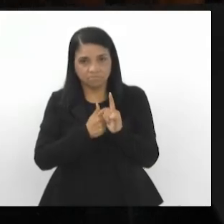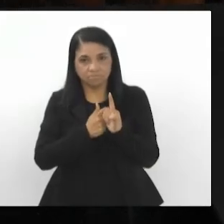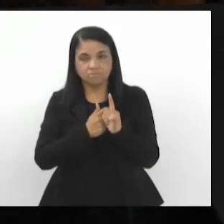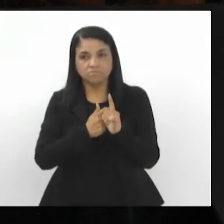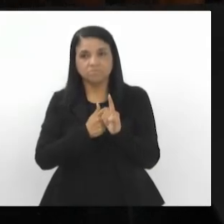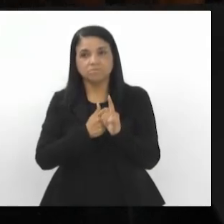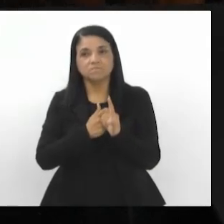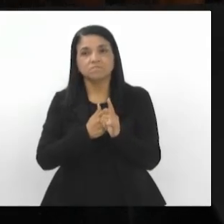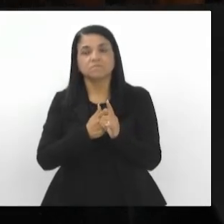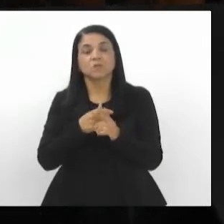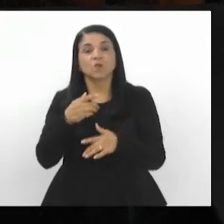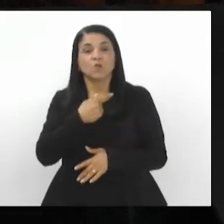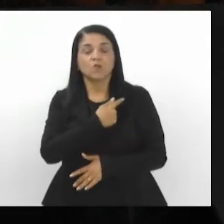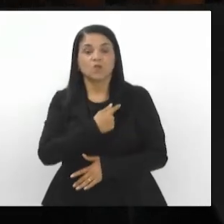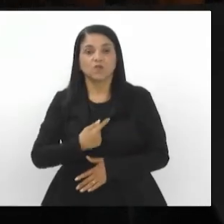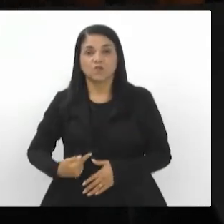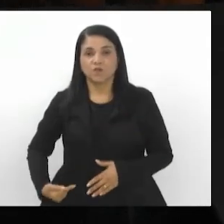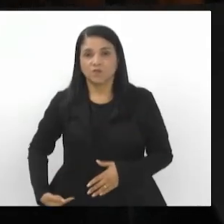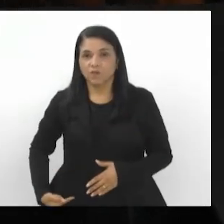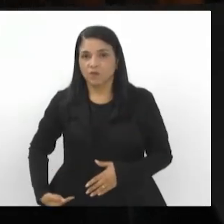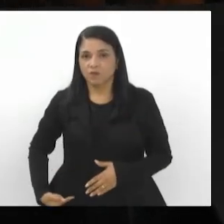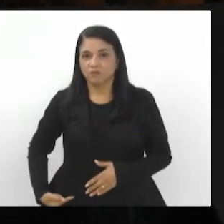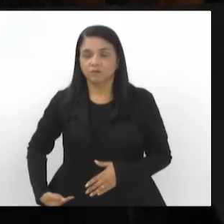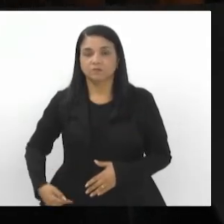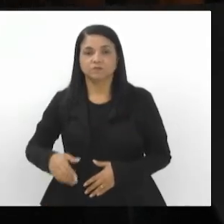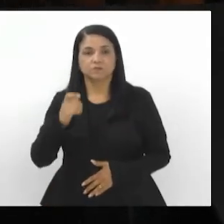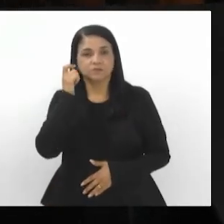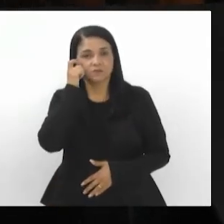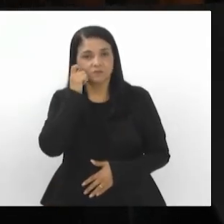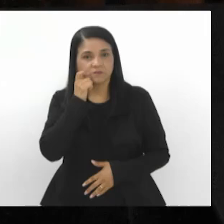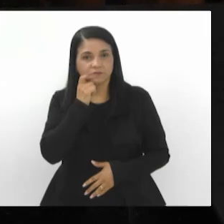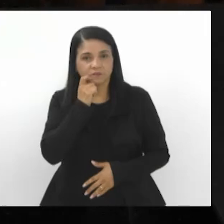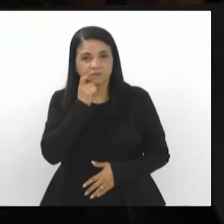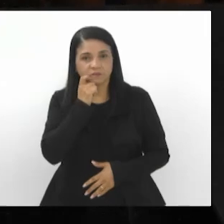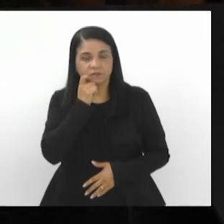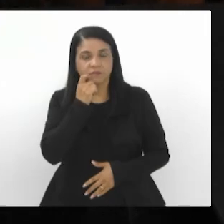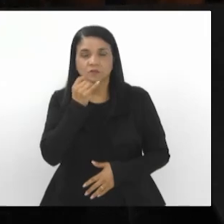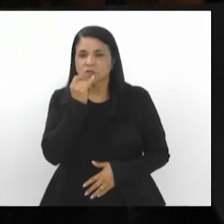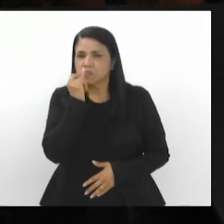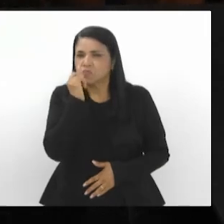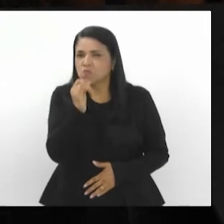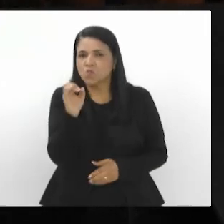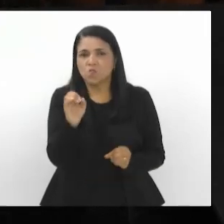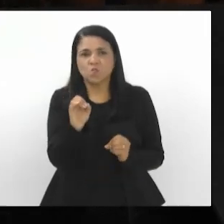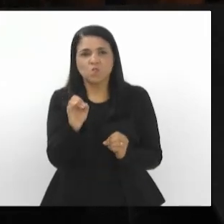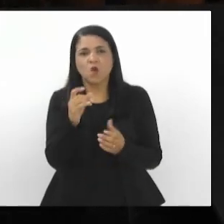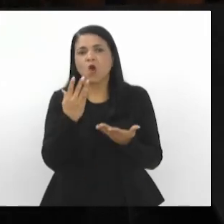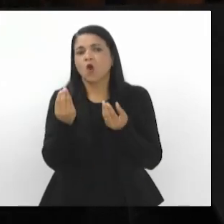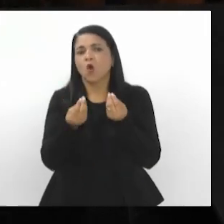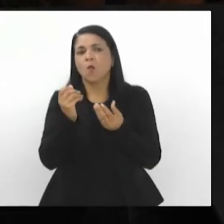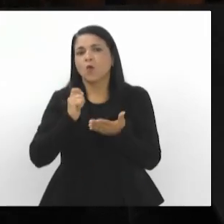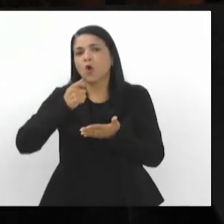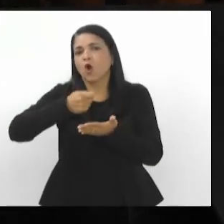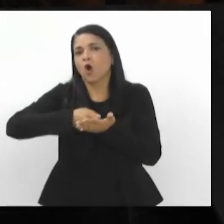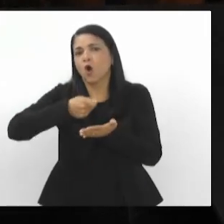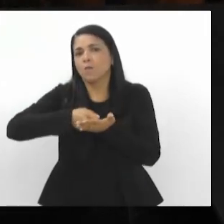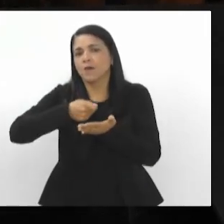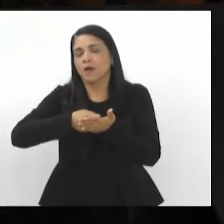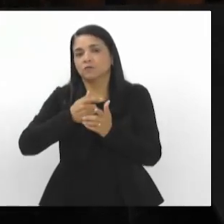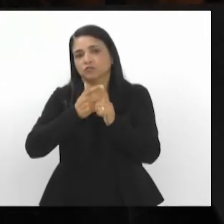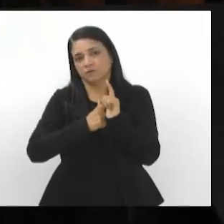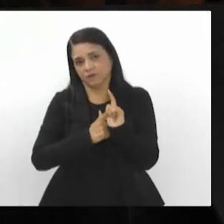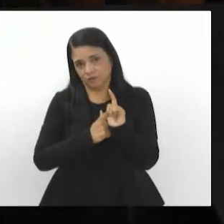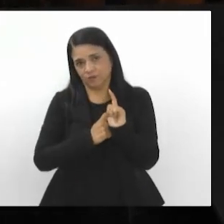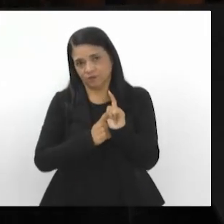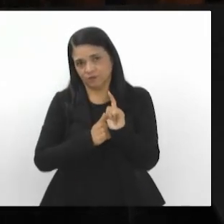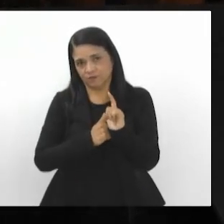pífia. O governo do Estado, governador Cláudio Castro, não diz como vai cobrar esses devedores.